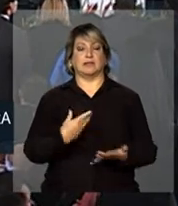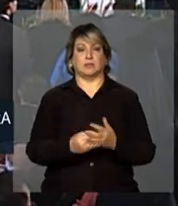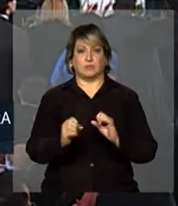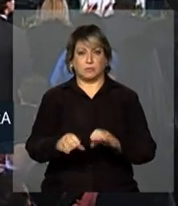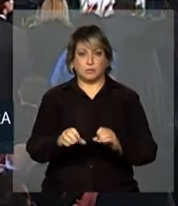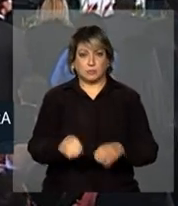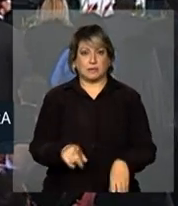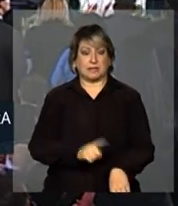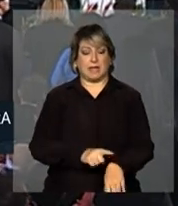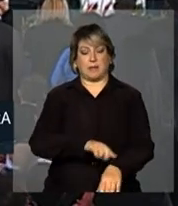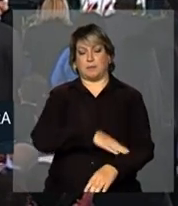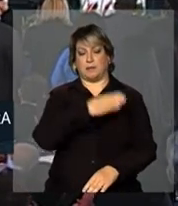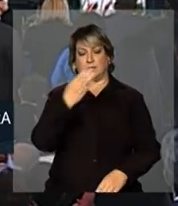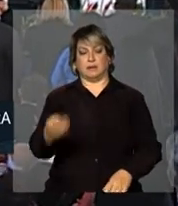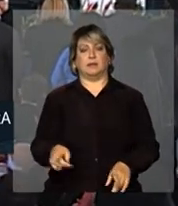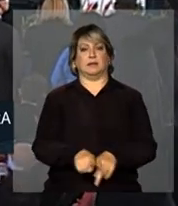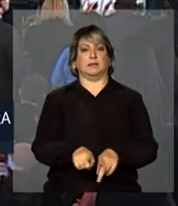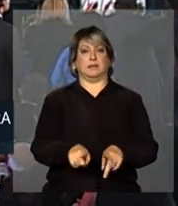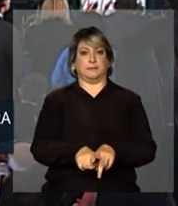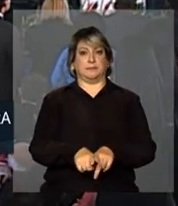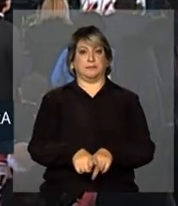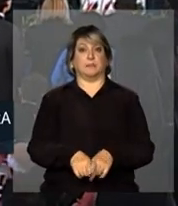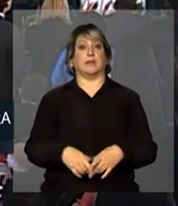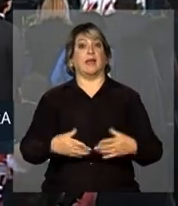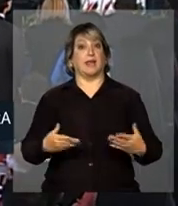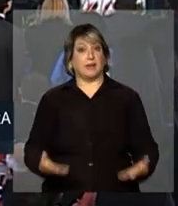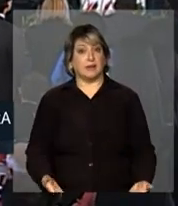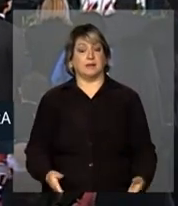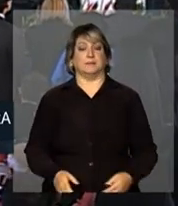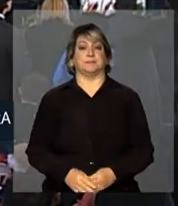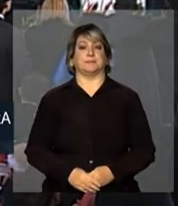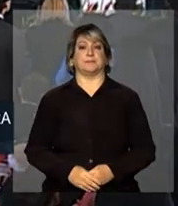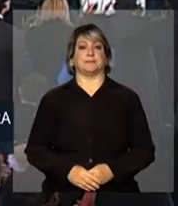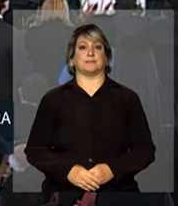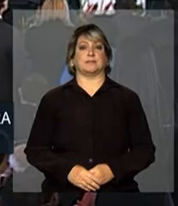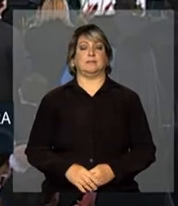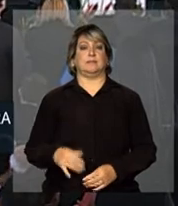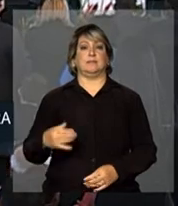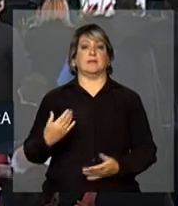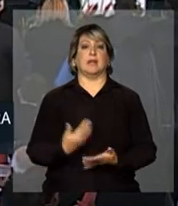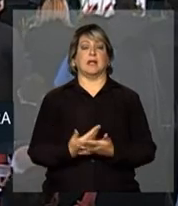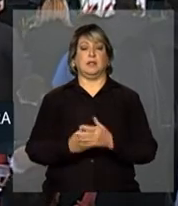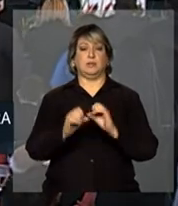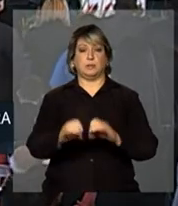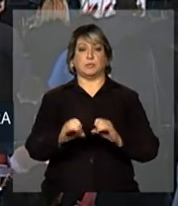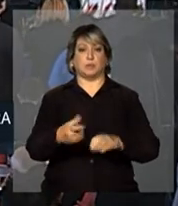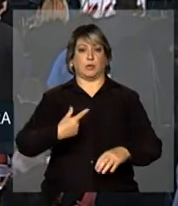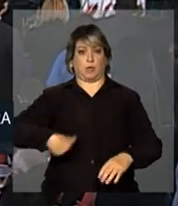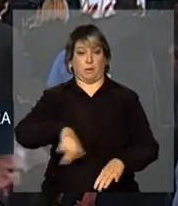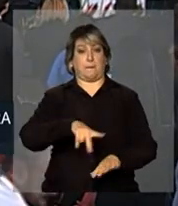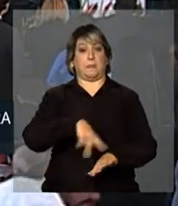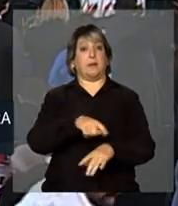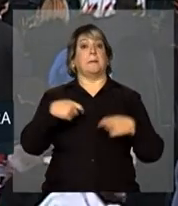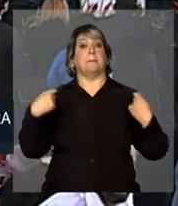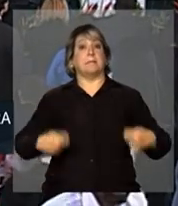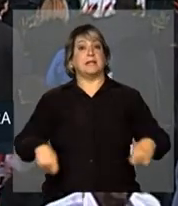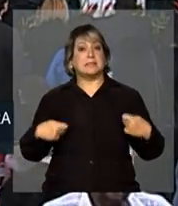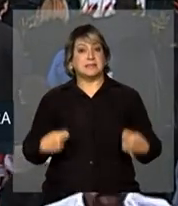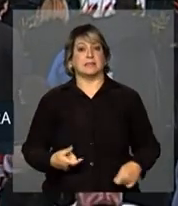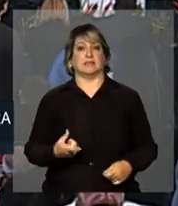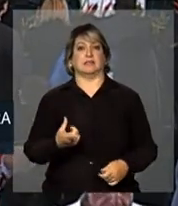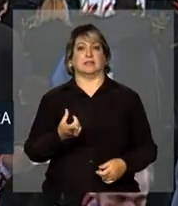educação em tempo integral. Daí porque a educação no nosso país precisa de